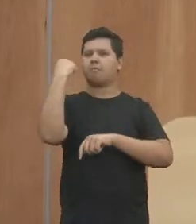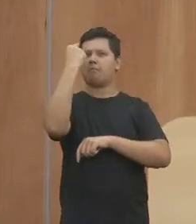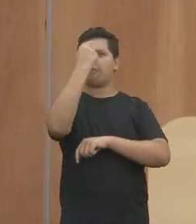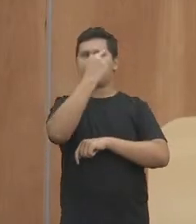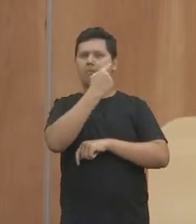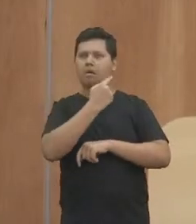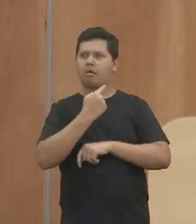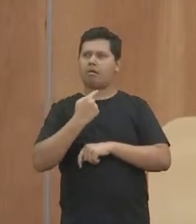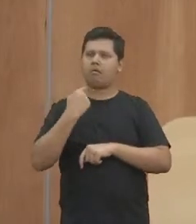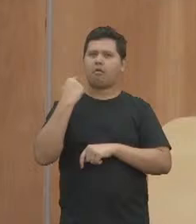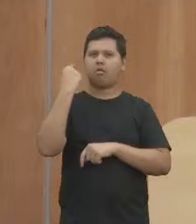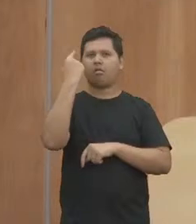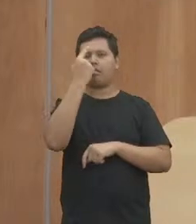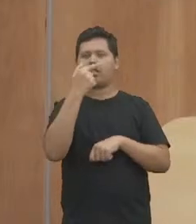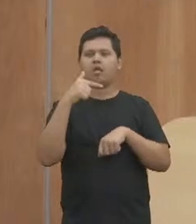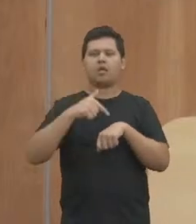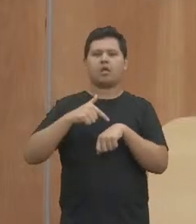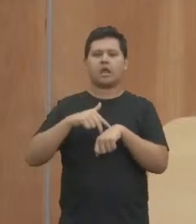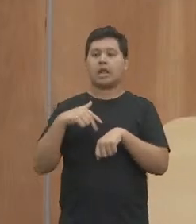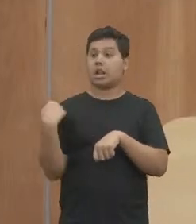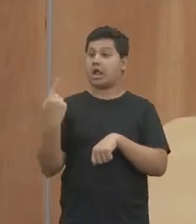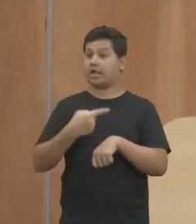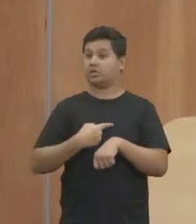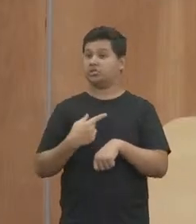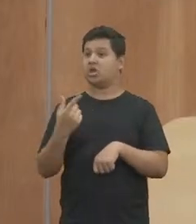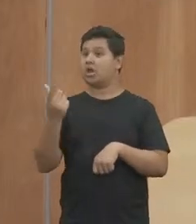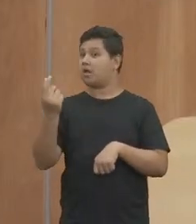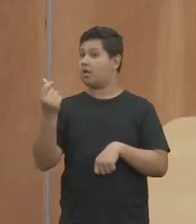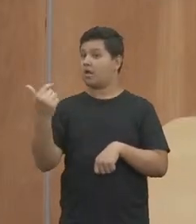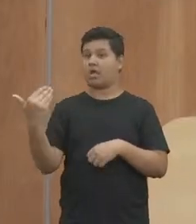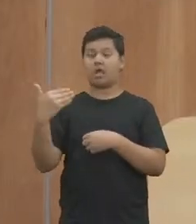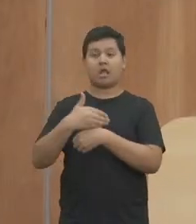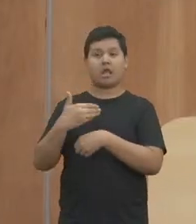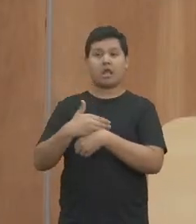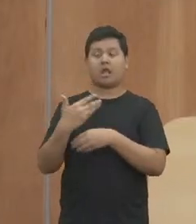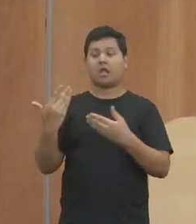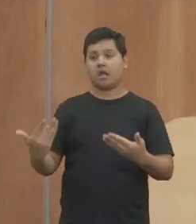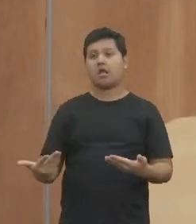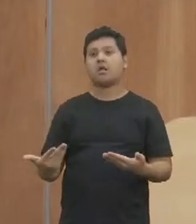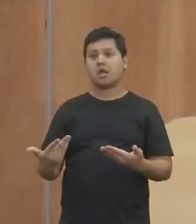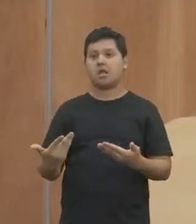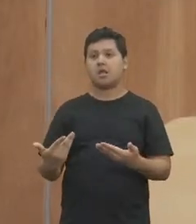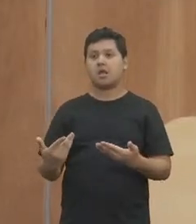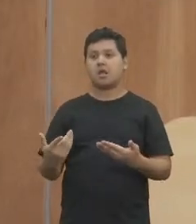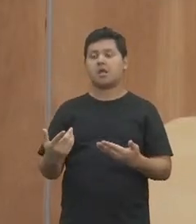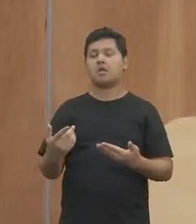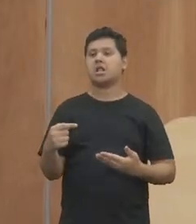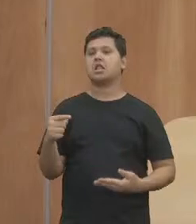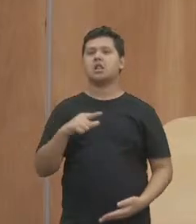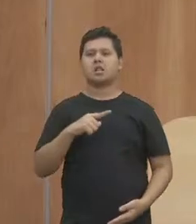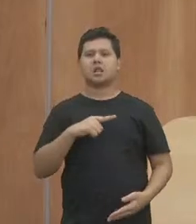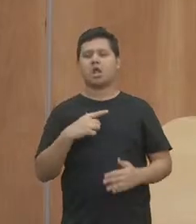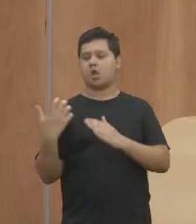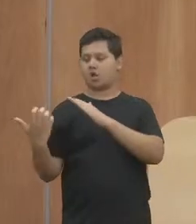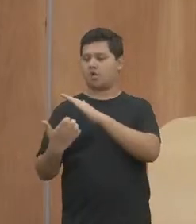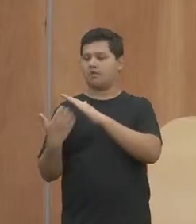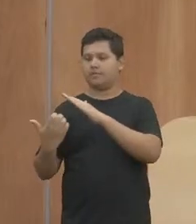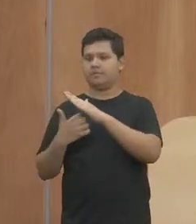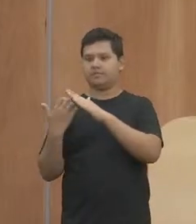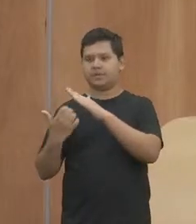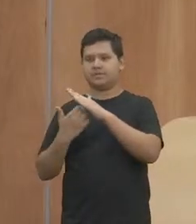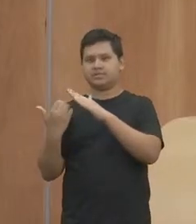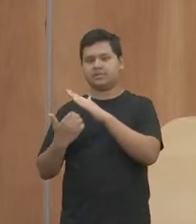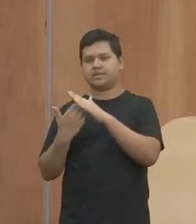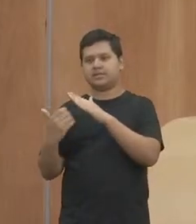seja produzir para Jacareí, a gente está tendo um custo para os cofres públicos. A gente tem uma empresa terceirizada aqui que faz a gestão da